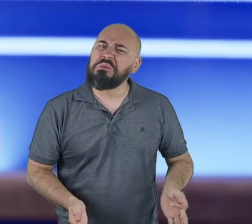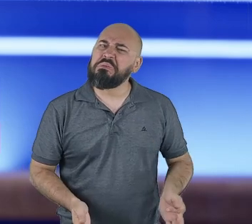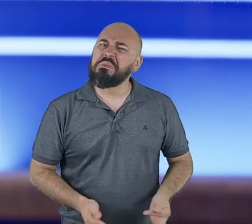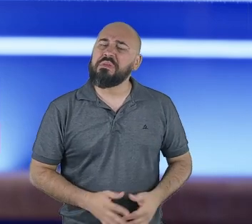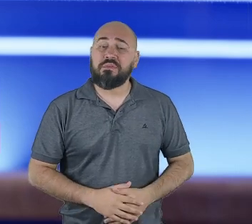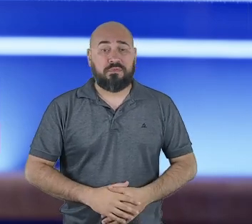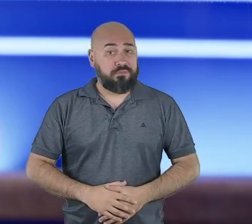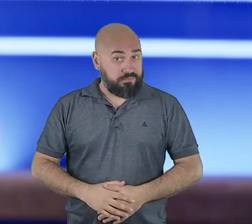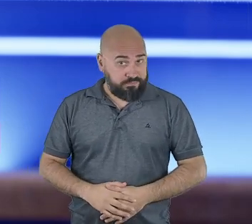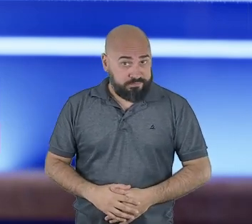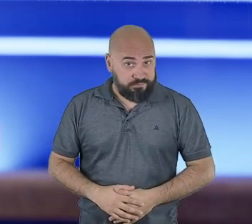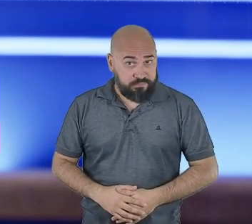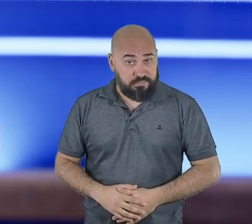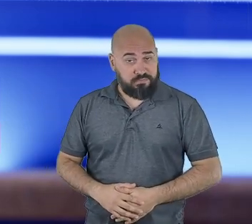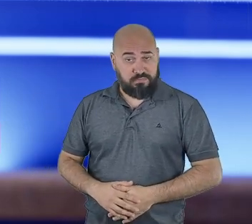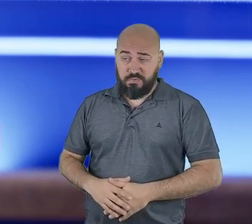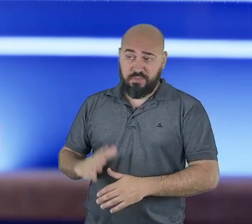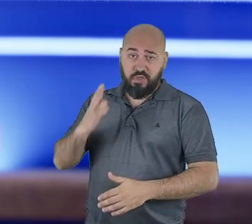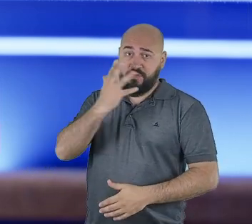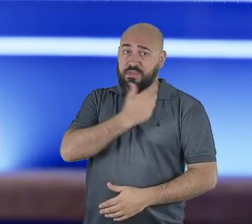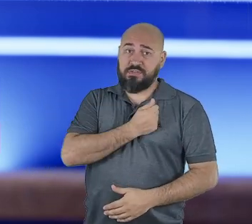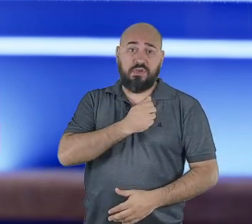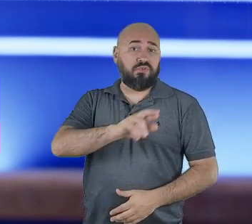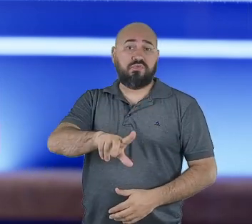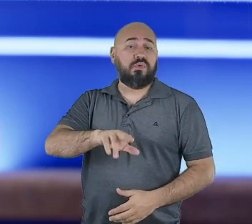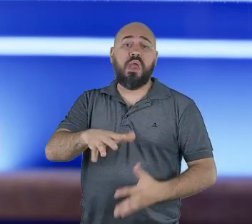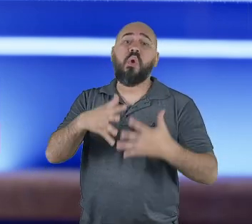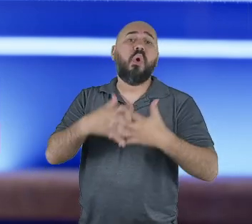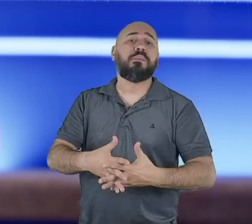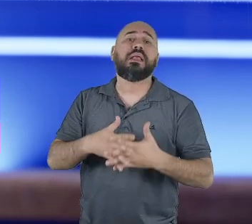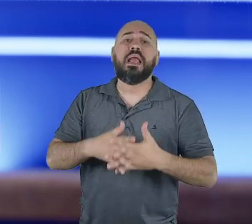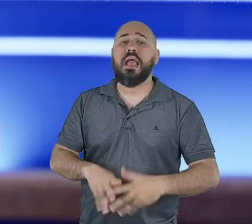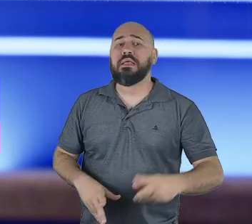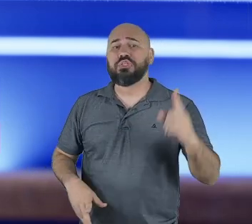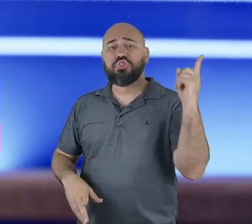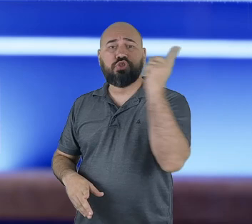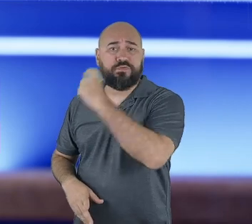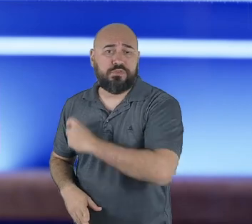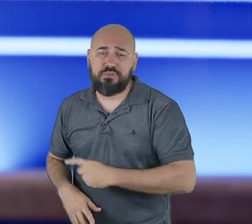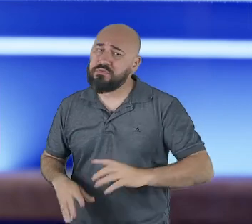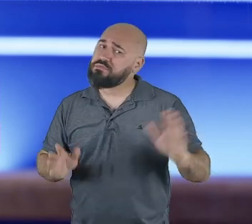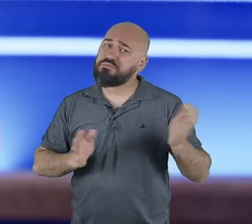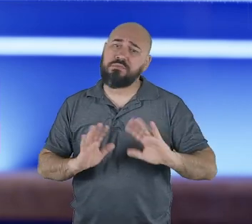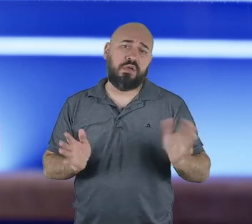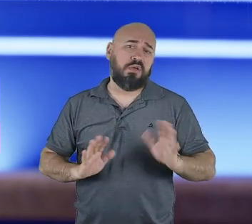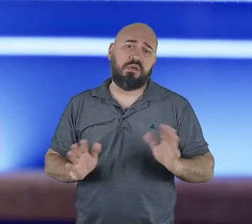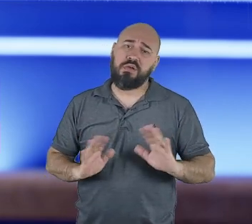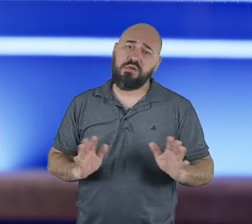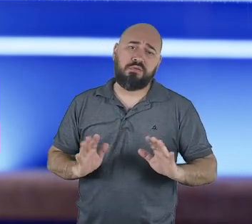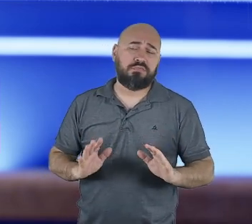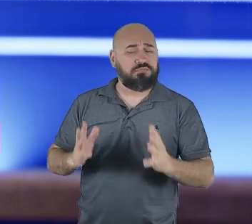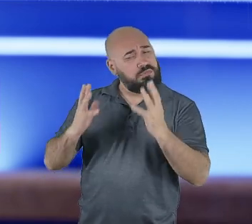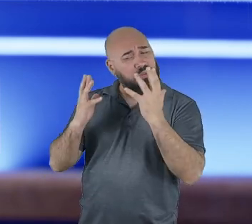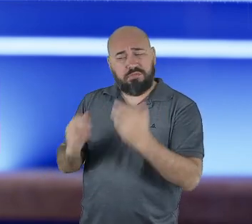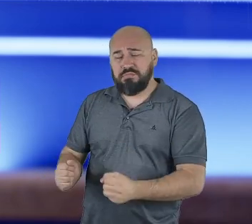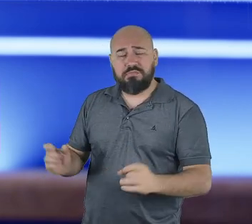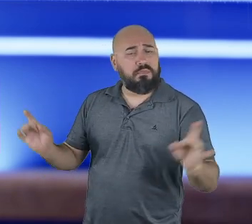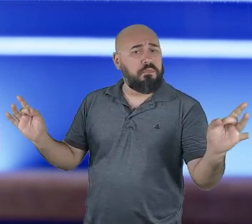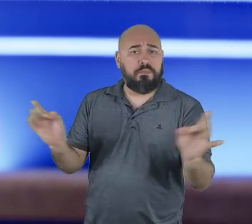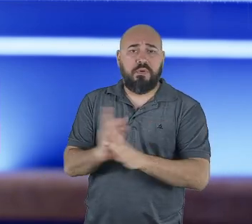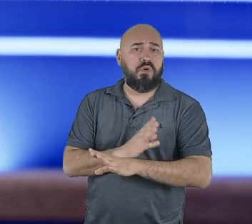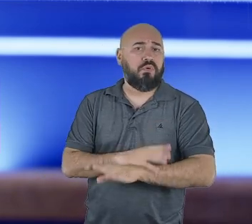quem foi que disse que salvação é para ser complicada? Quem foi que disse que salvação é para ser